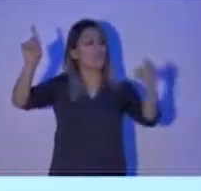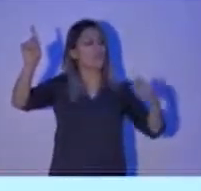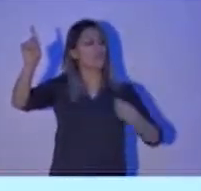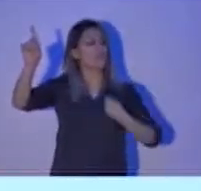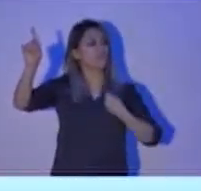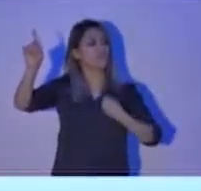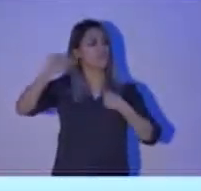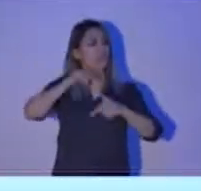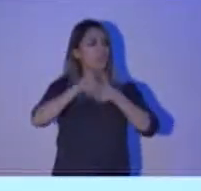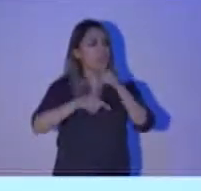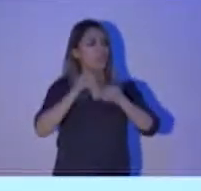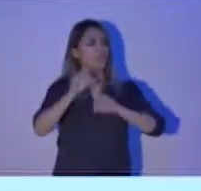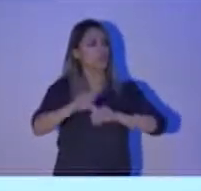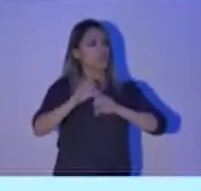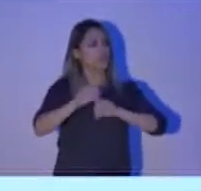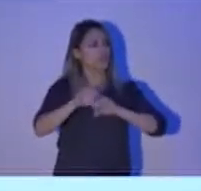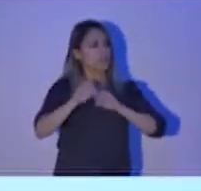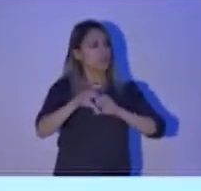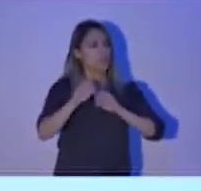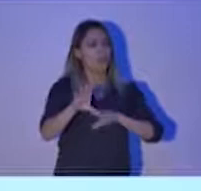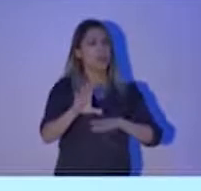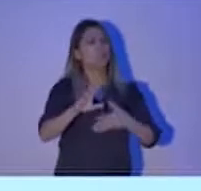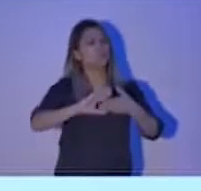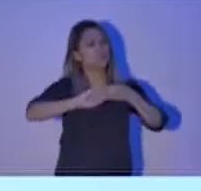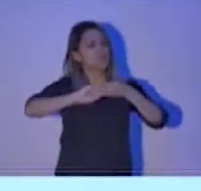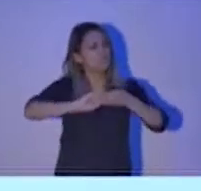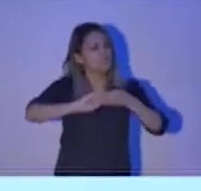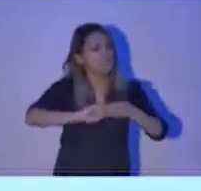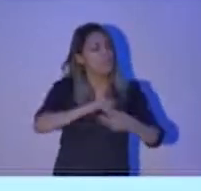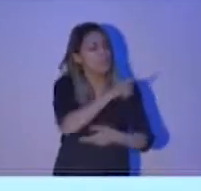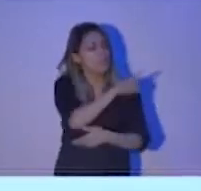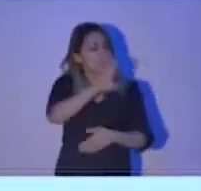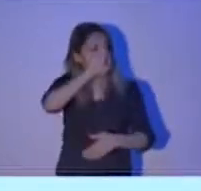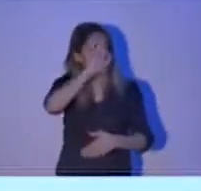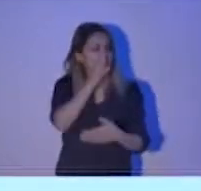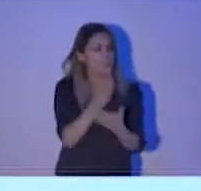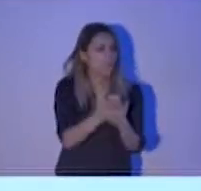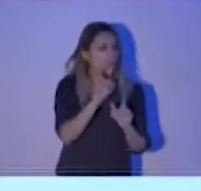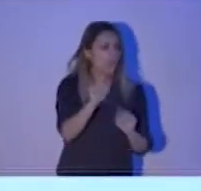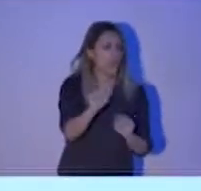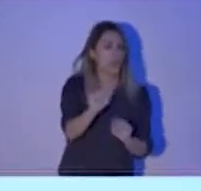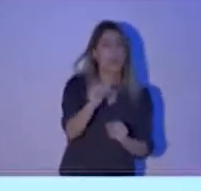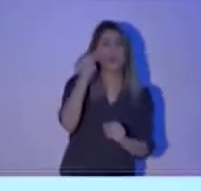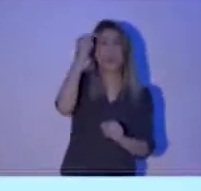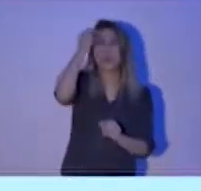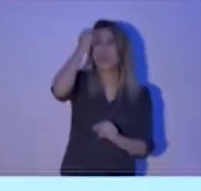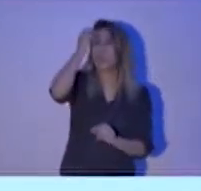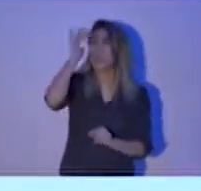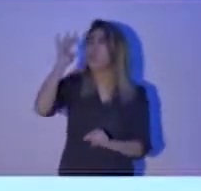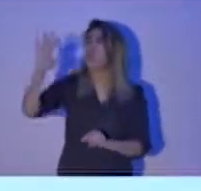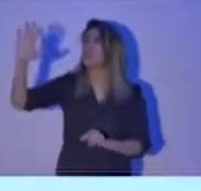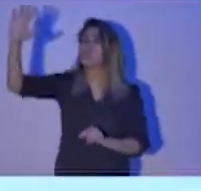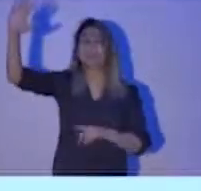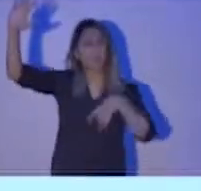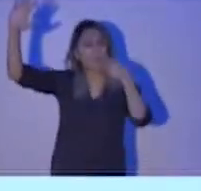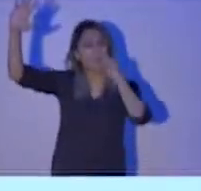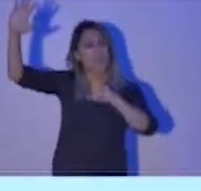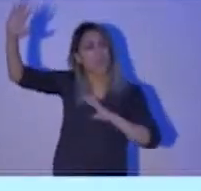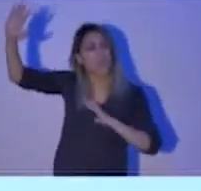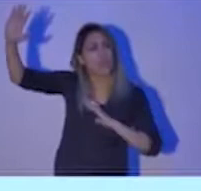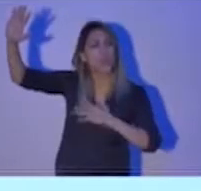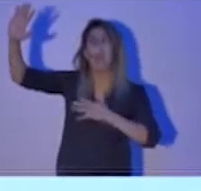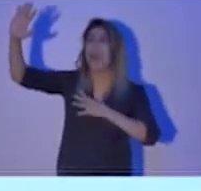país que acreditam que o sonho é para quem tem coragem de sonhar e, principalmente, coragem de fazer